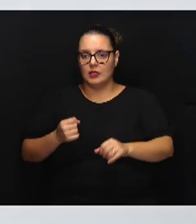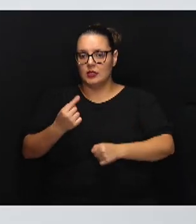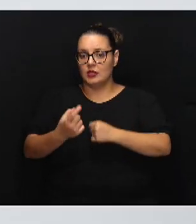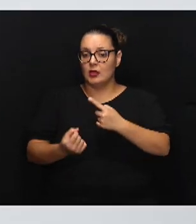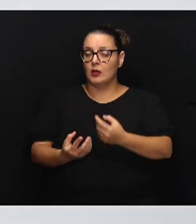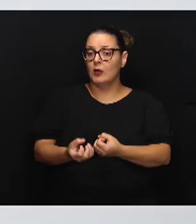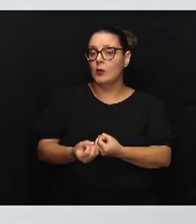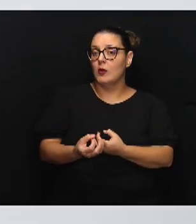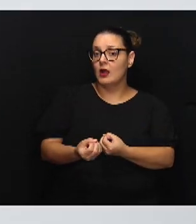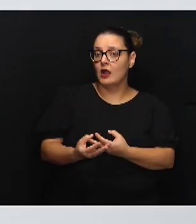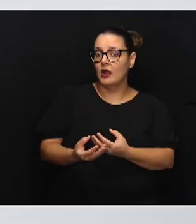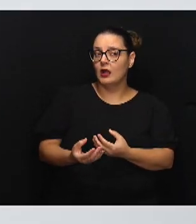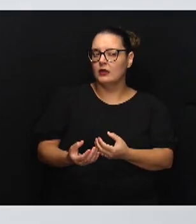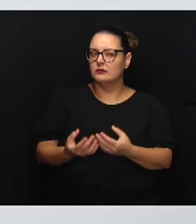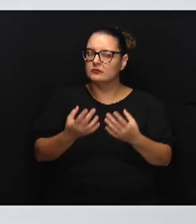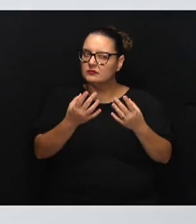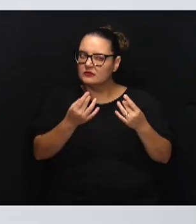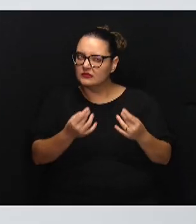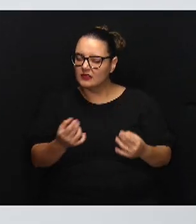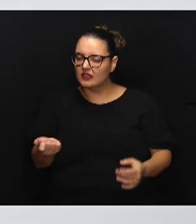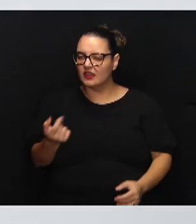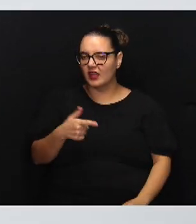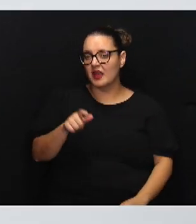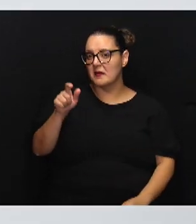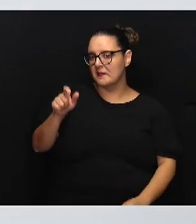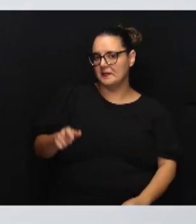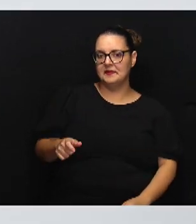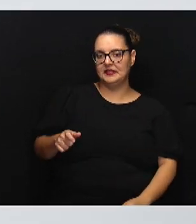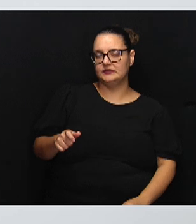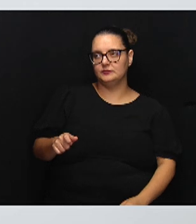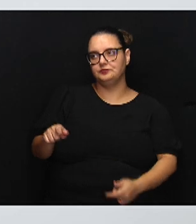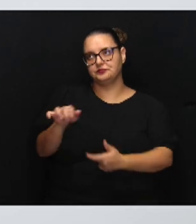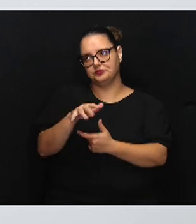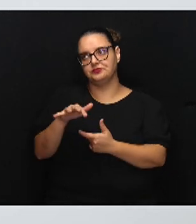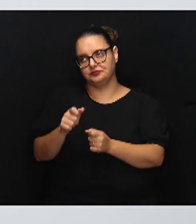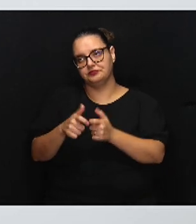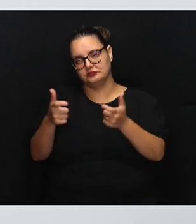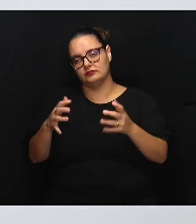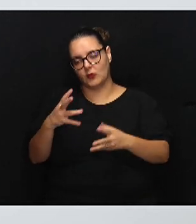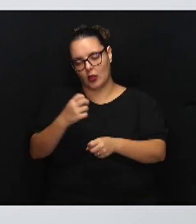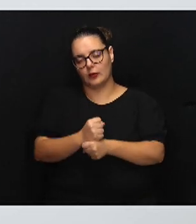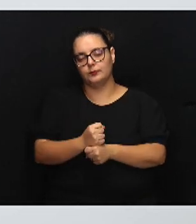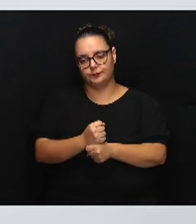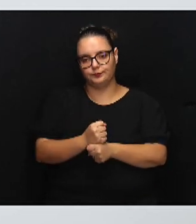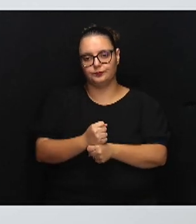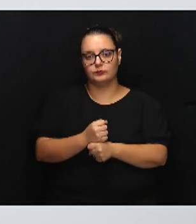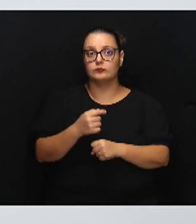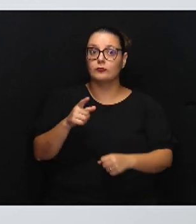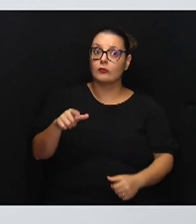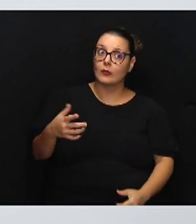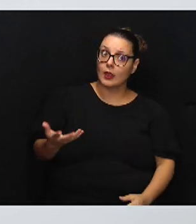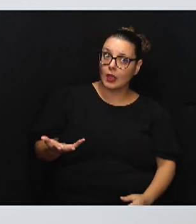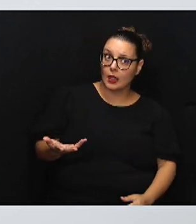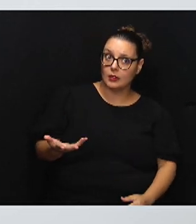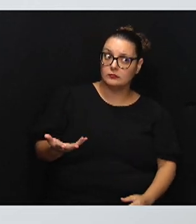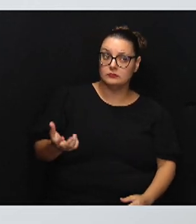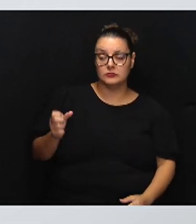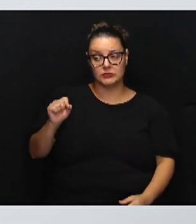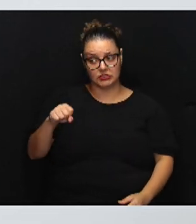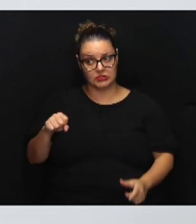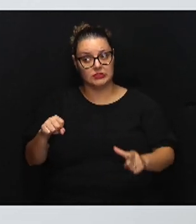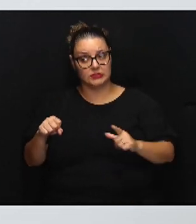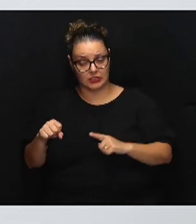informação, algo mais profundo do que alguém com alfabeto bem mais pleno. Então, é algo que sim